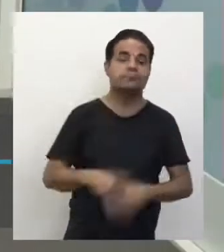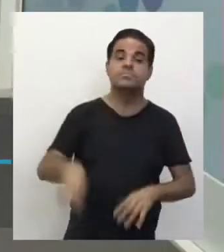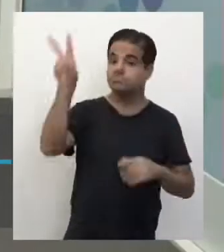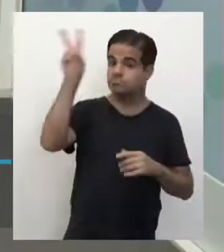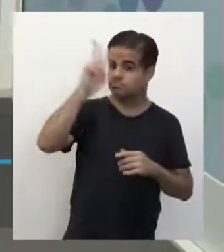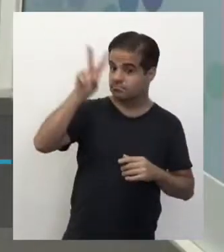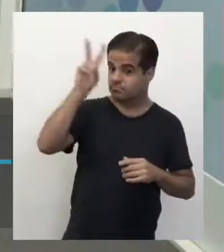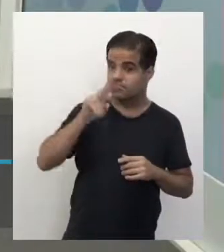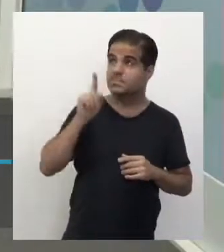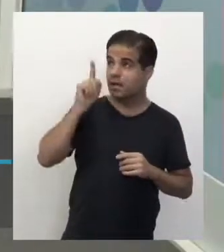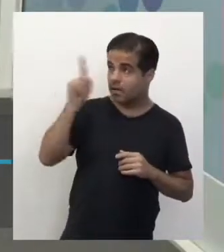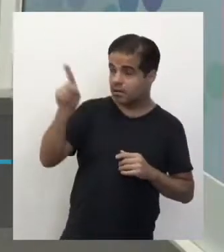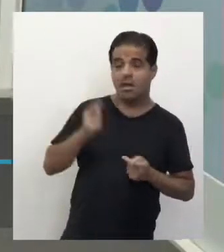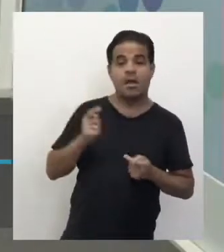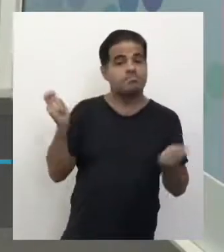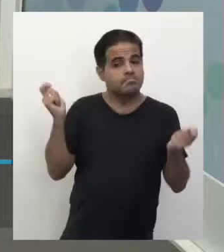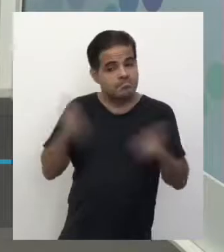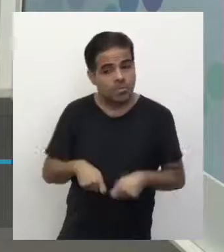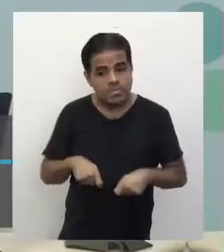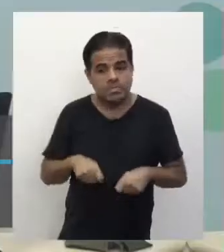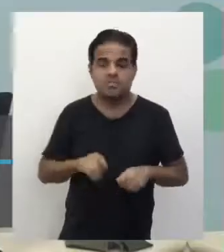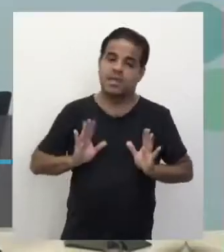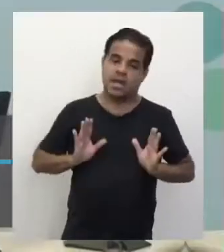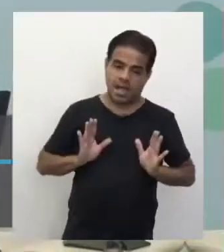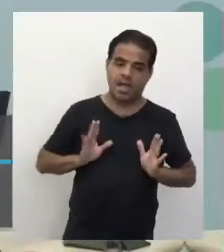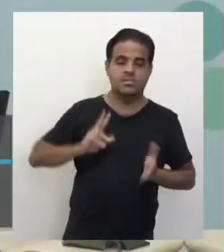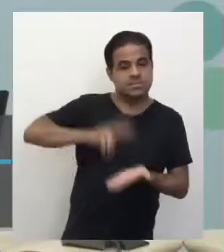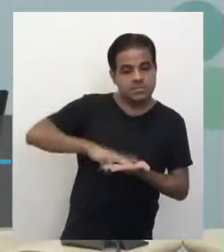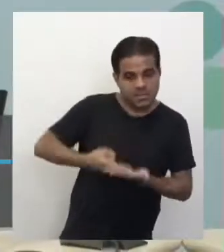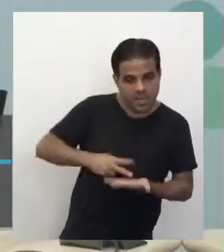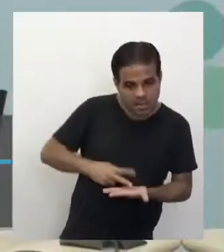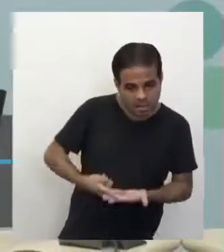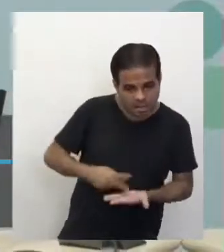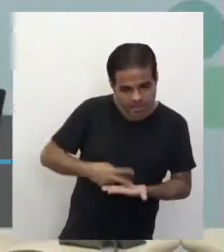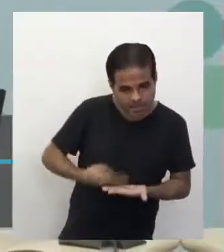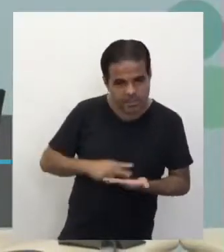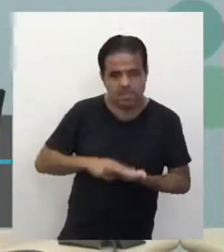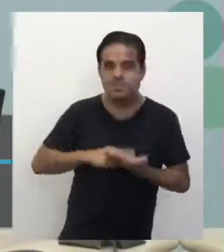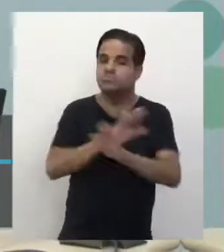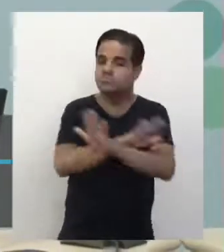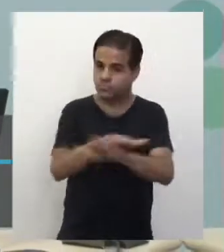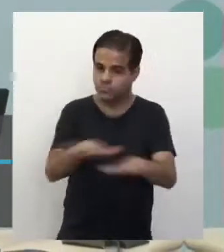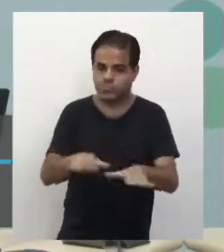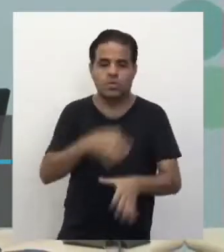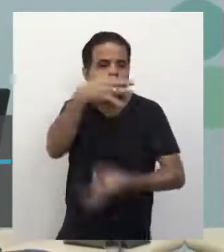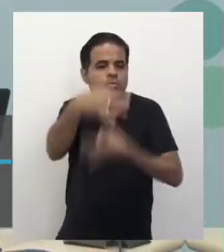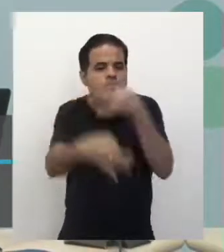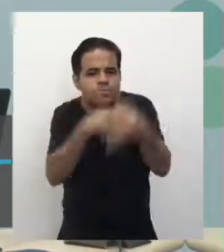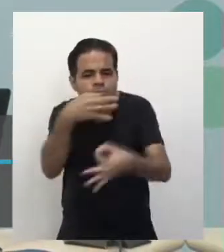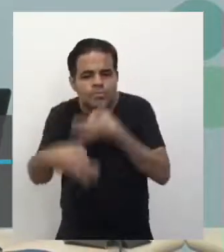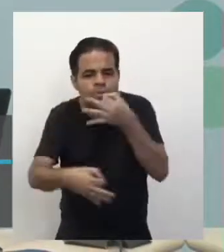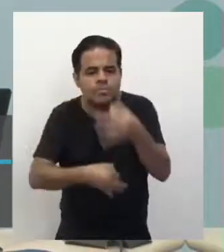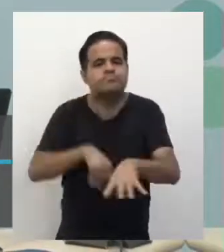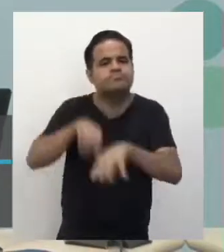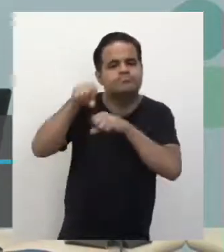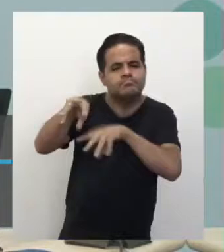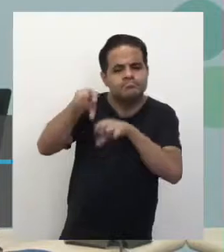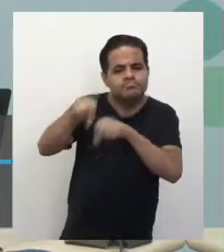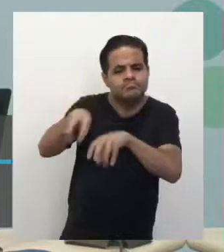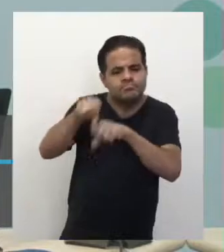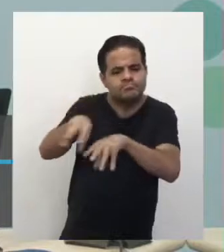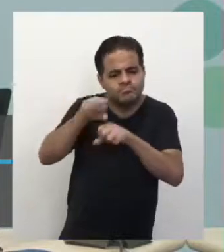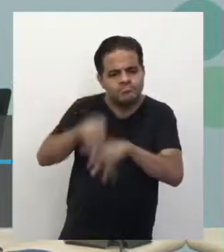Lembrando, pessoal, que aqui são possibilidades, né, de interpretação, tá? São só sugestões, orientações